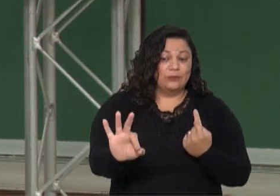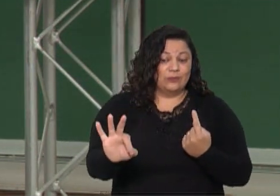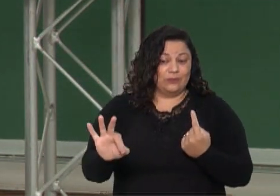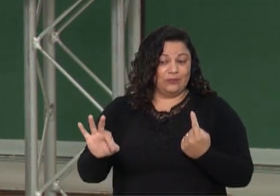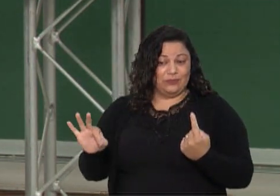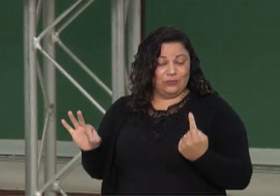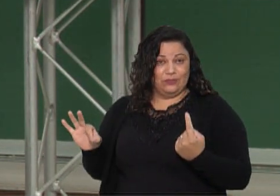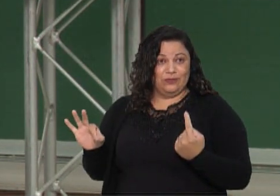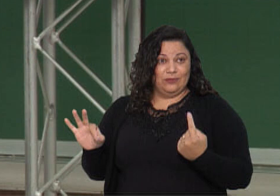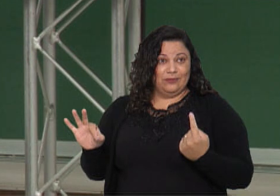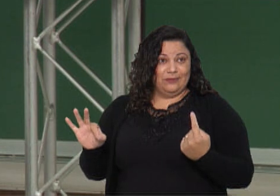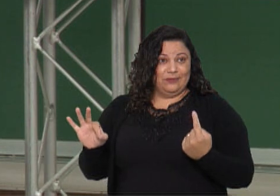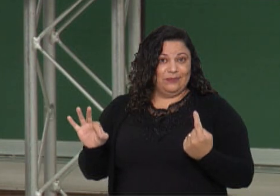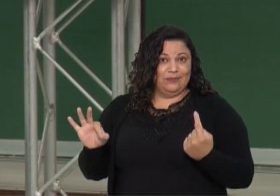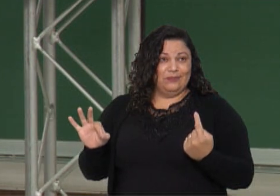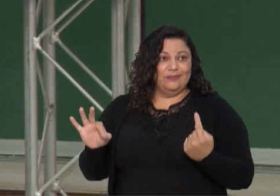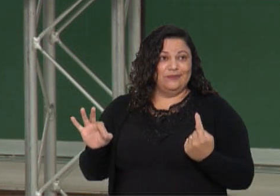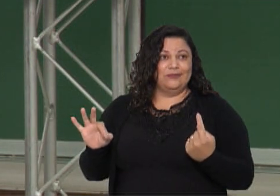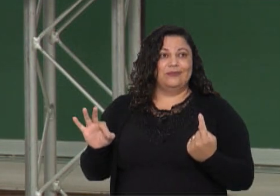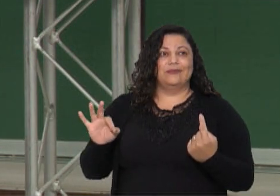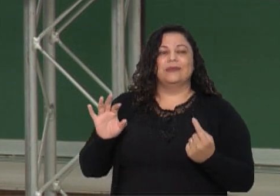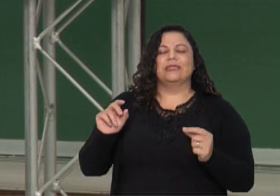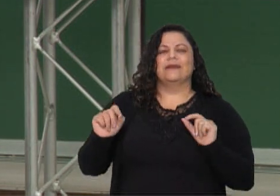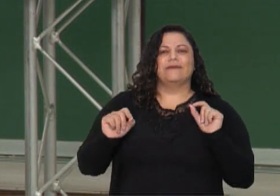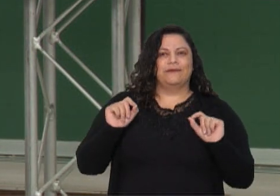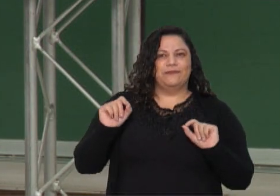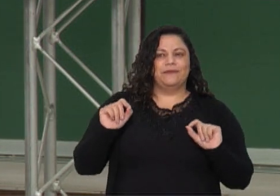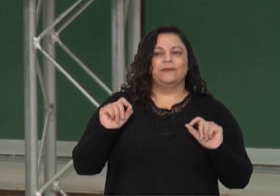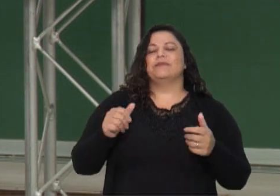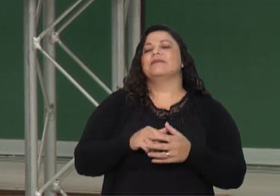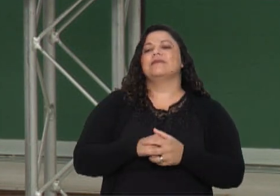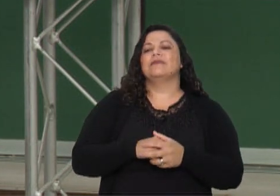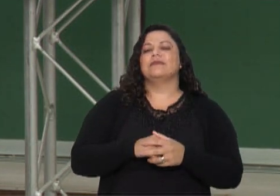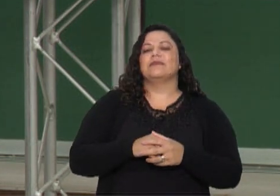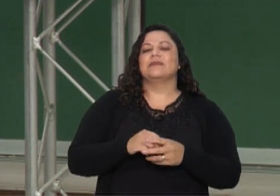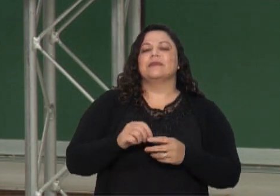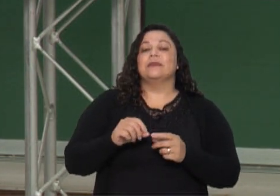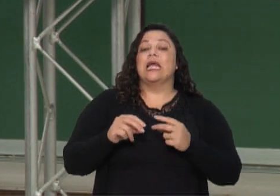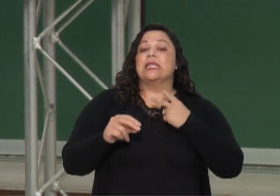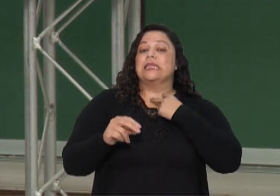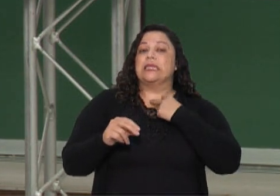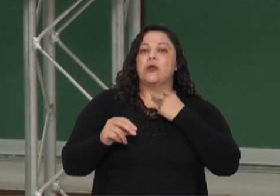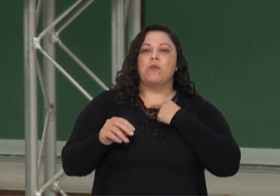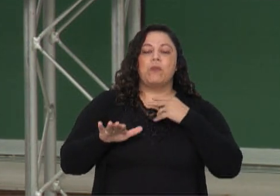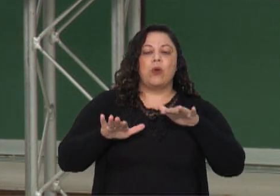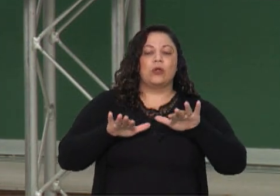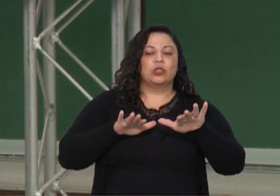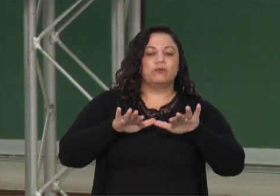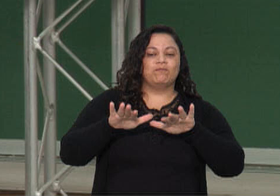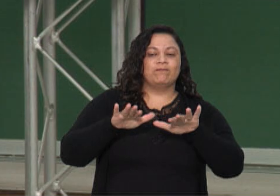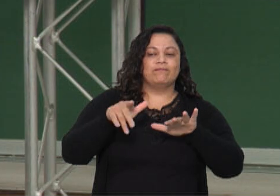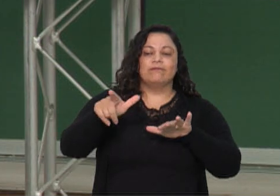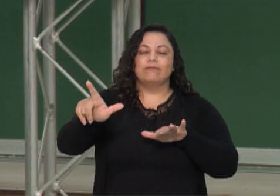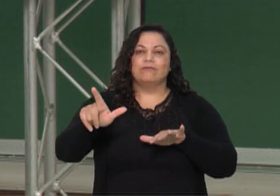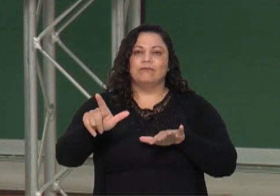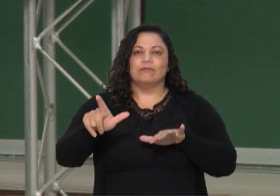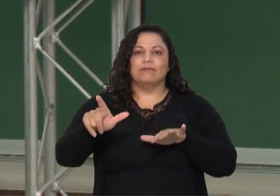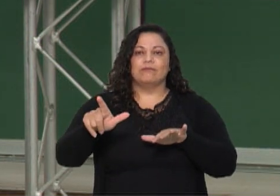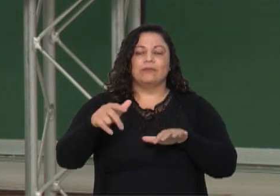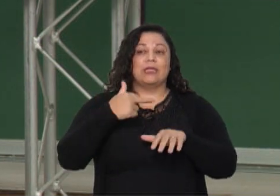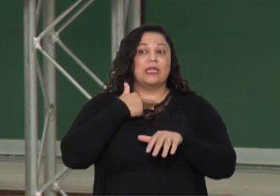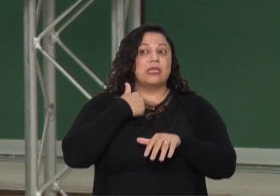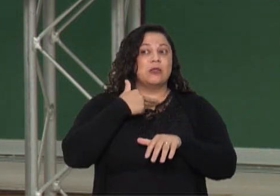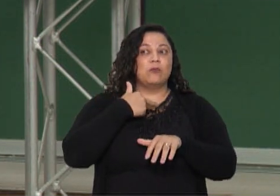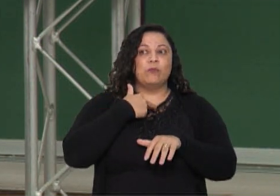palitinho dali, um de cada vez, tá? Sem mover nenhum dos outros. Aí, eu